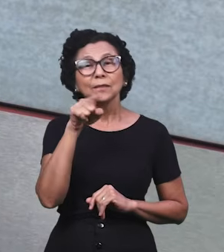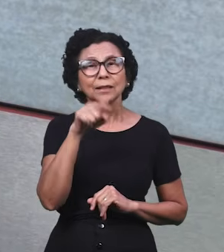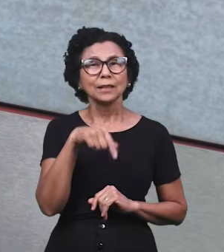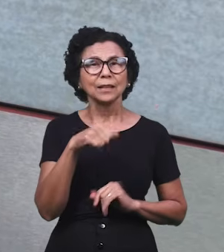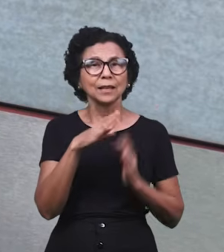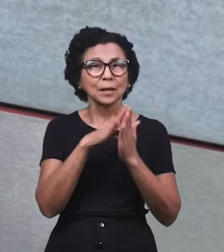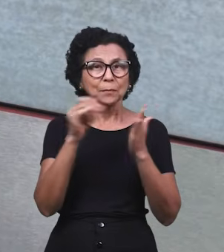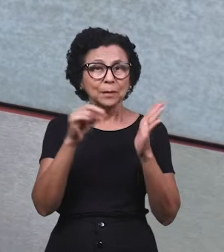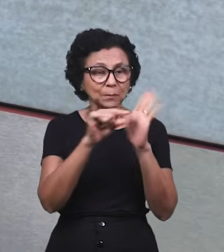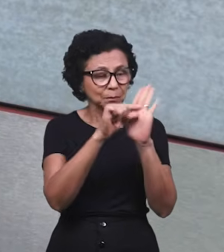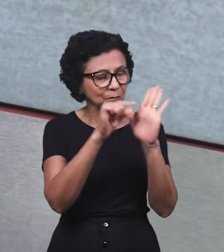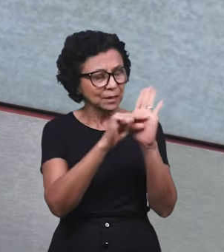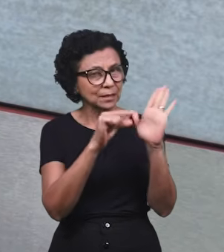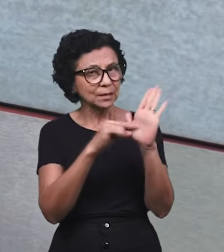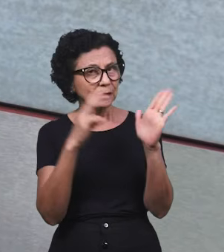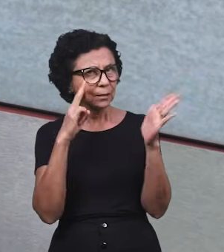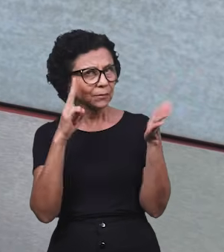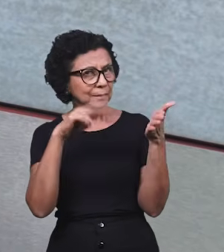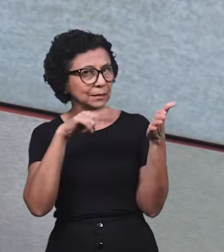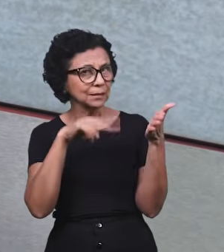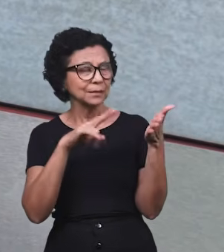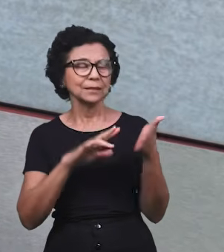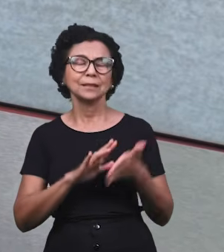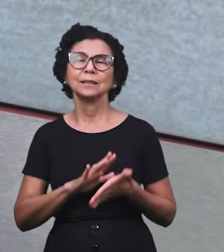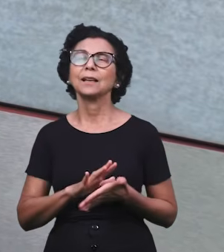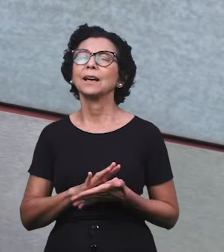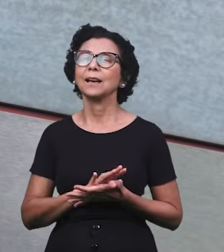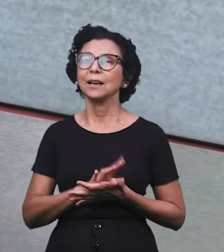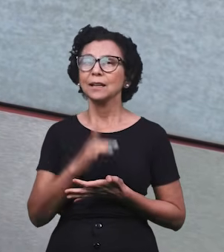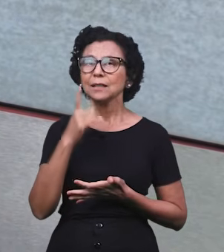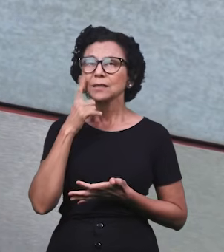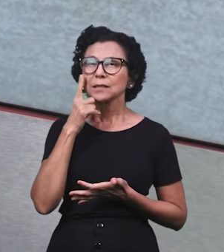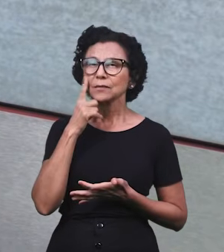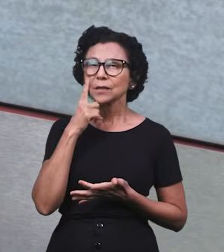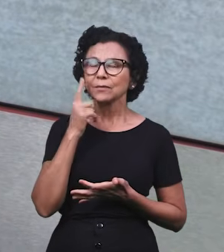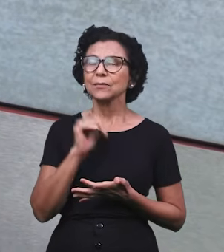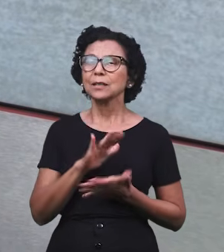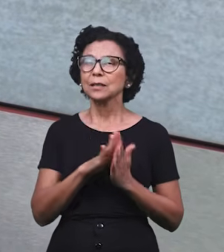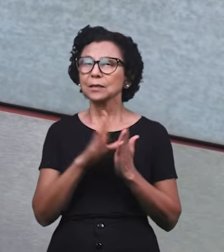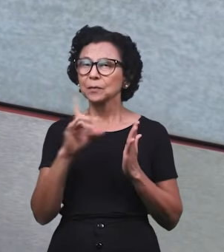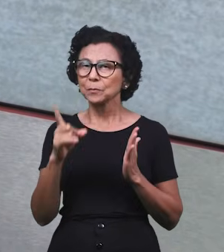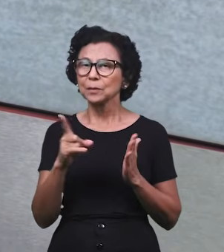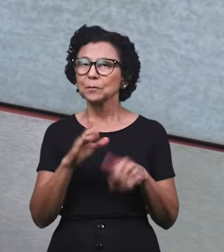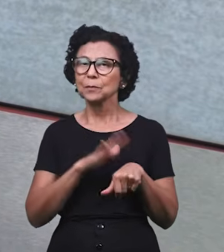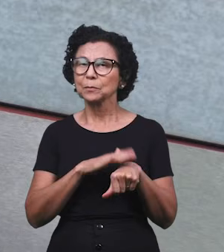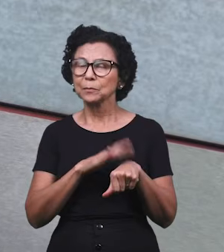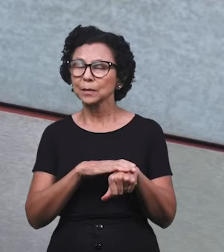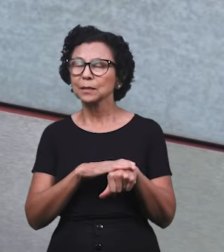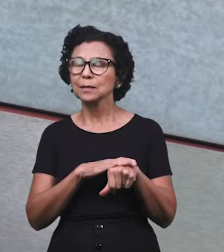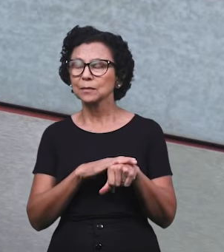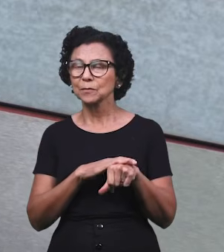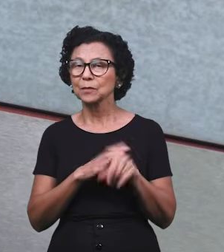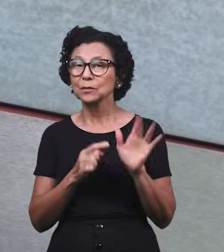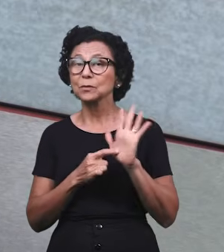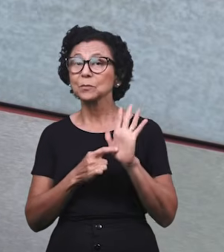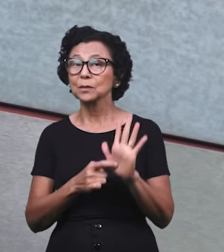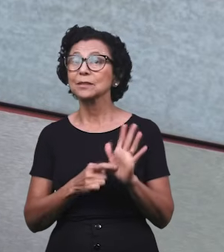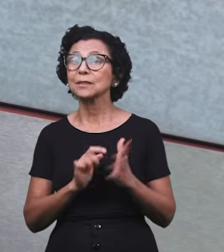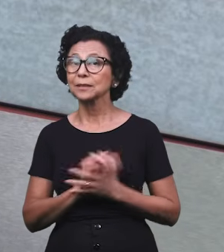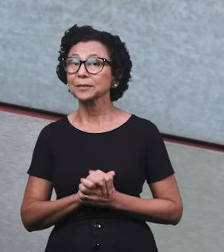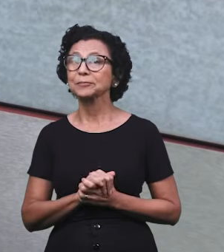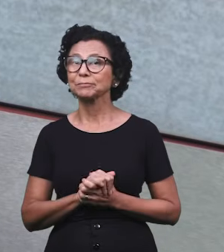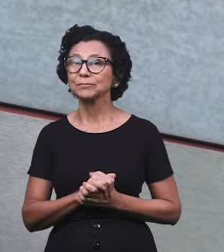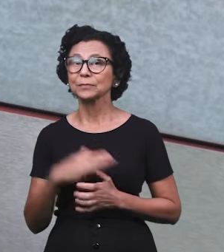verifica os versículos bíblicos que nós citamos aqui e você vai conferir nas próprias Sagradas Escrituras o que é que está escrito sobre este